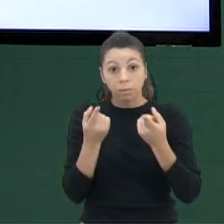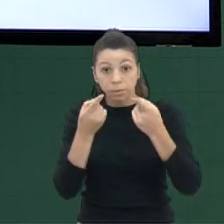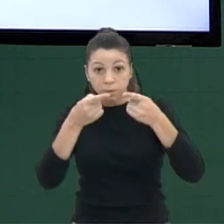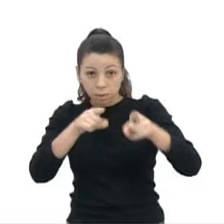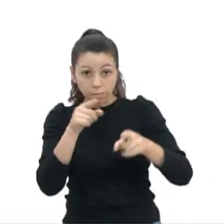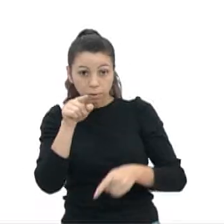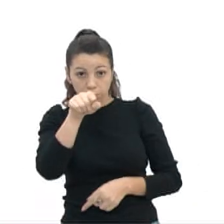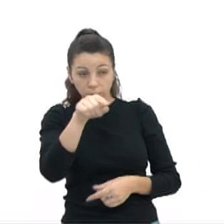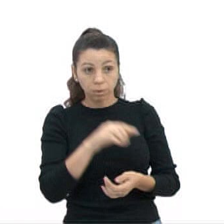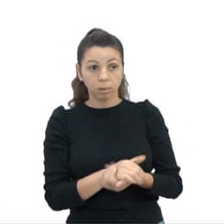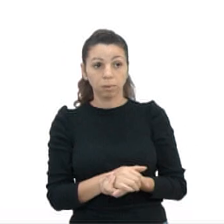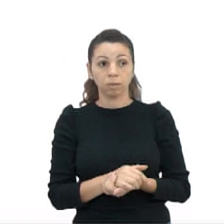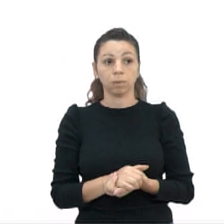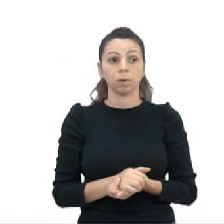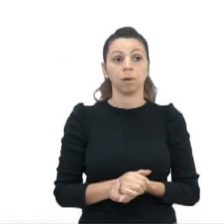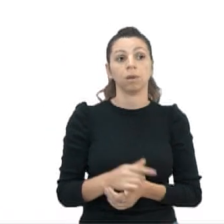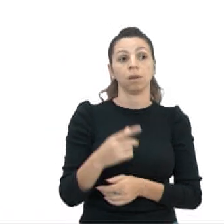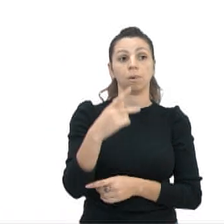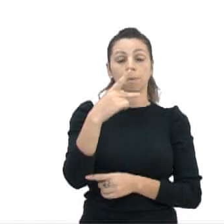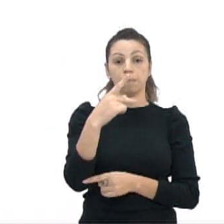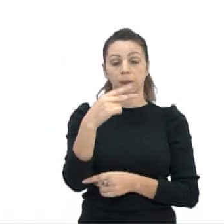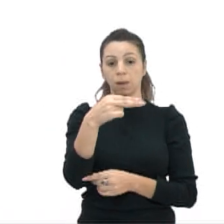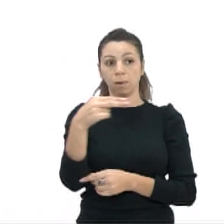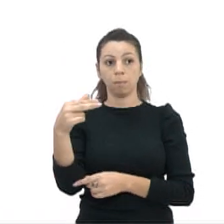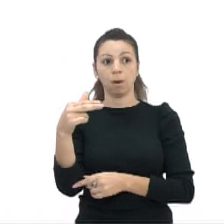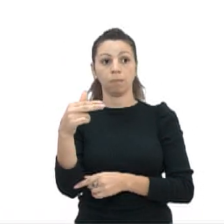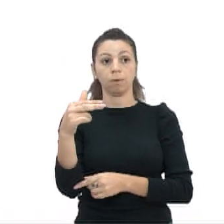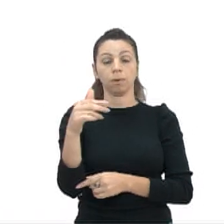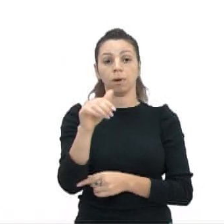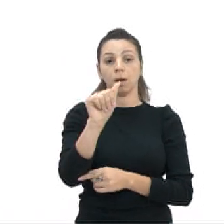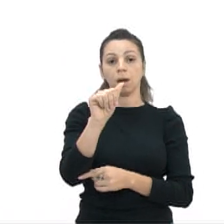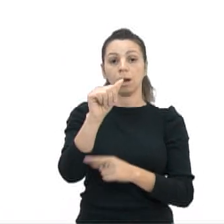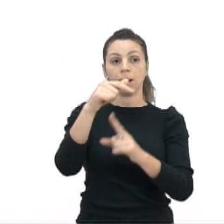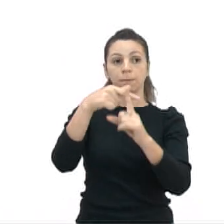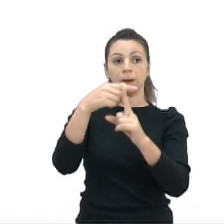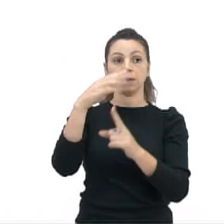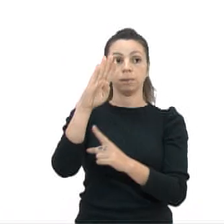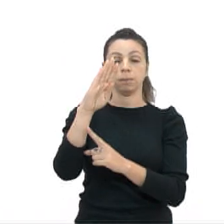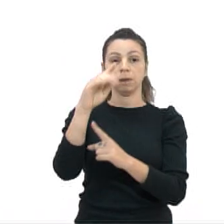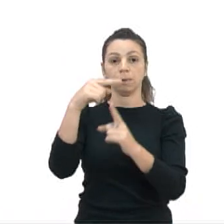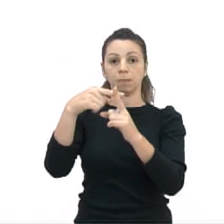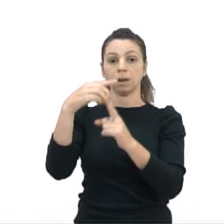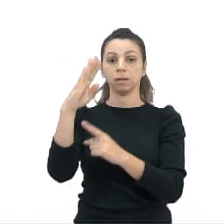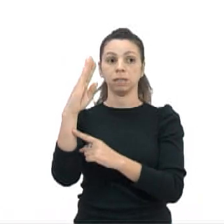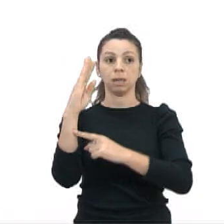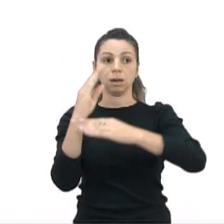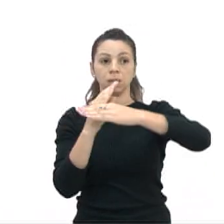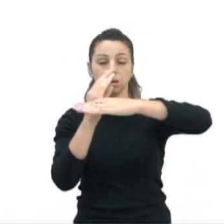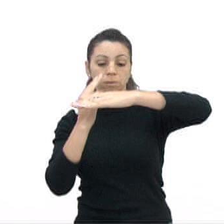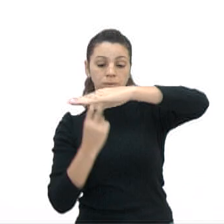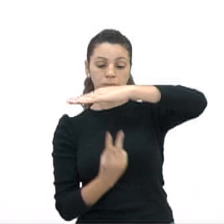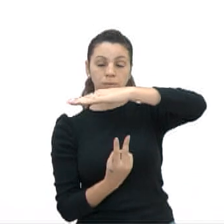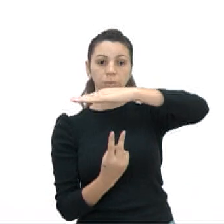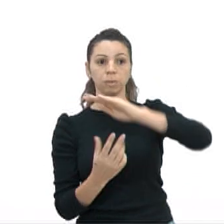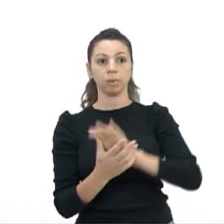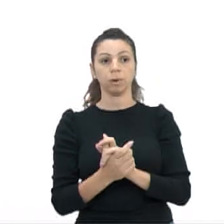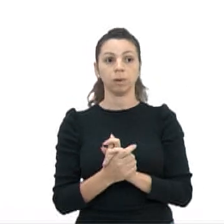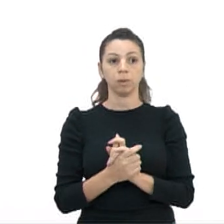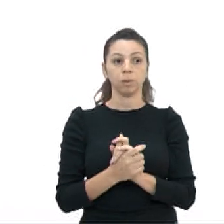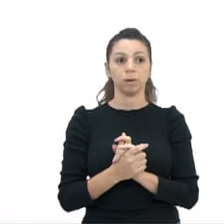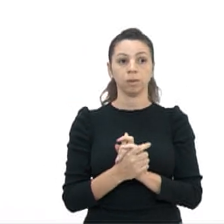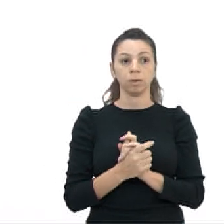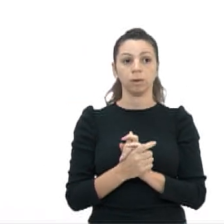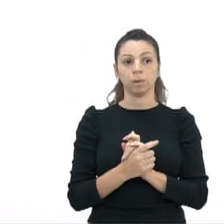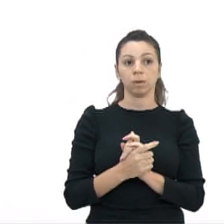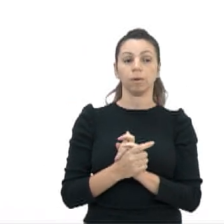continuar. Sabe-se que P igual a mais B mais C divididos por 2 e que A igual a 5, B igual a